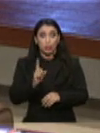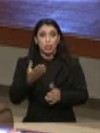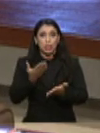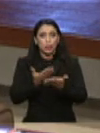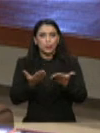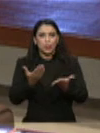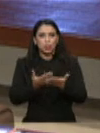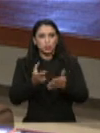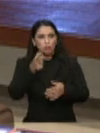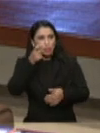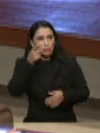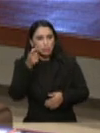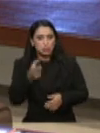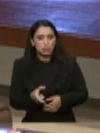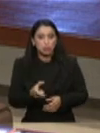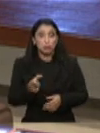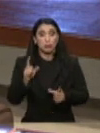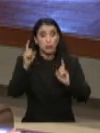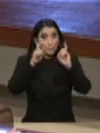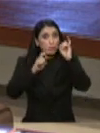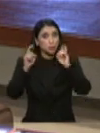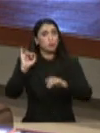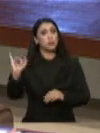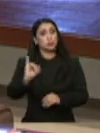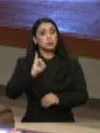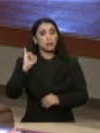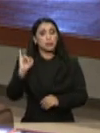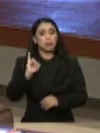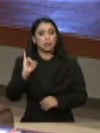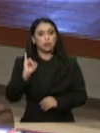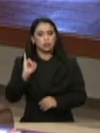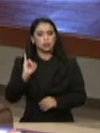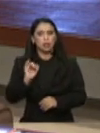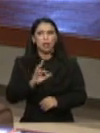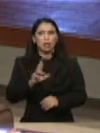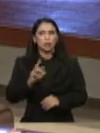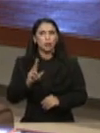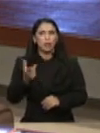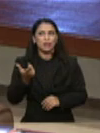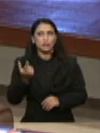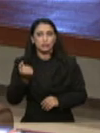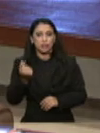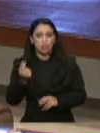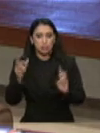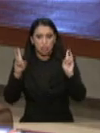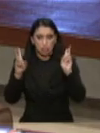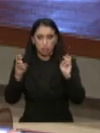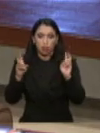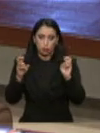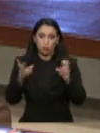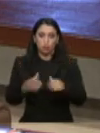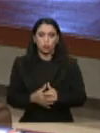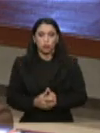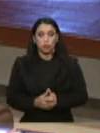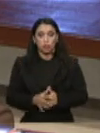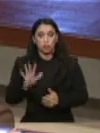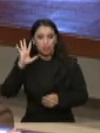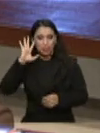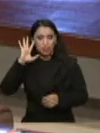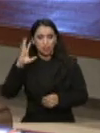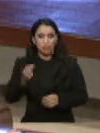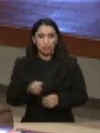me preocupa muitíssimo. A questão não é financeira, porque até o fato de se alegar que essa decisão é